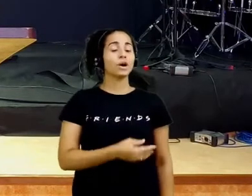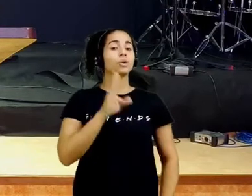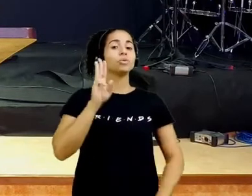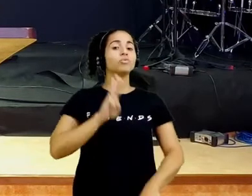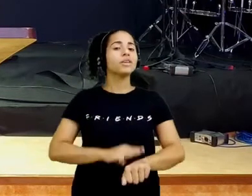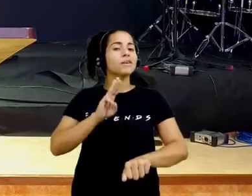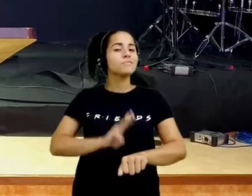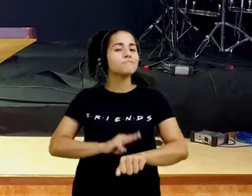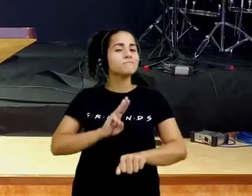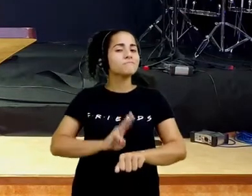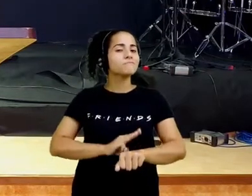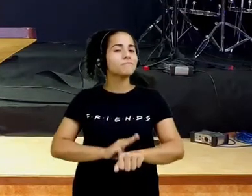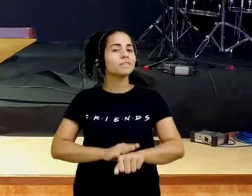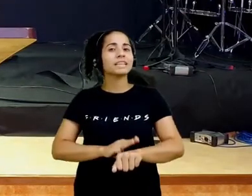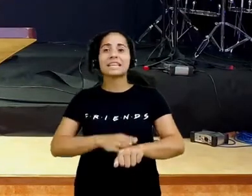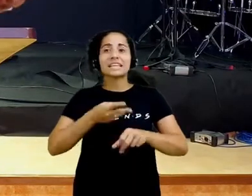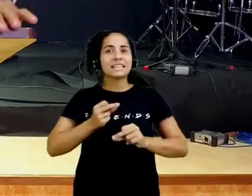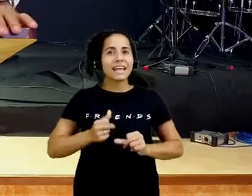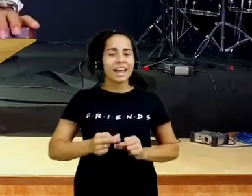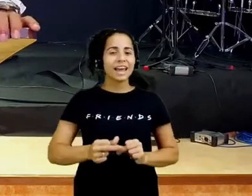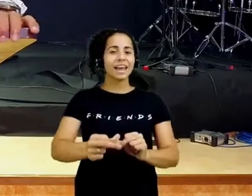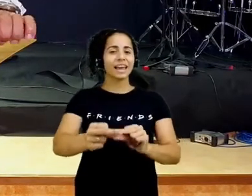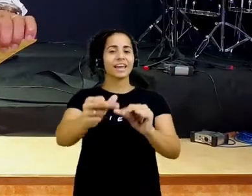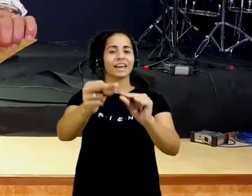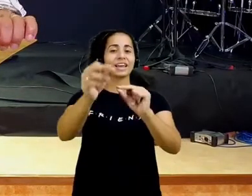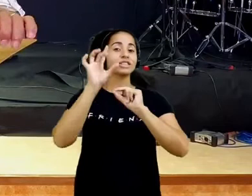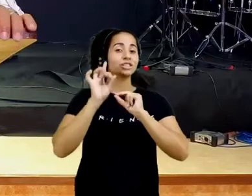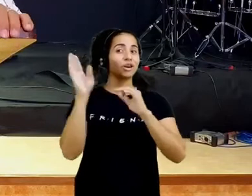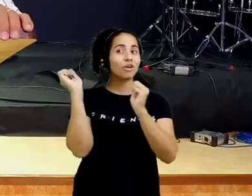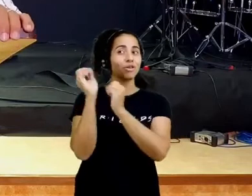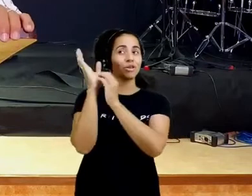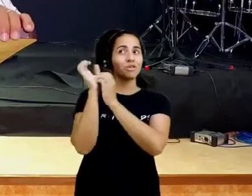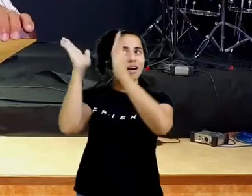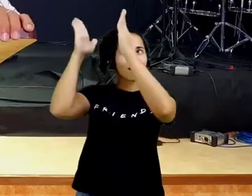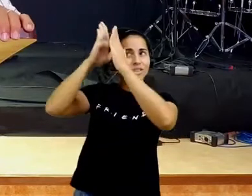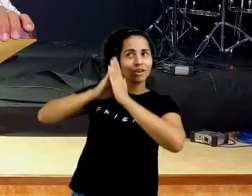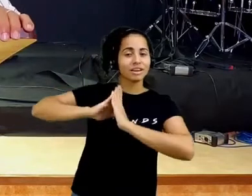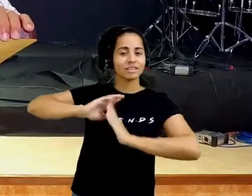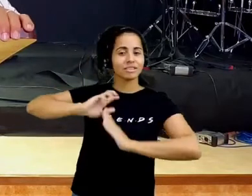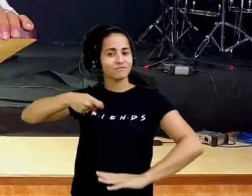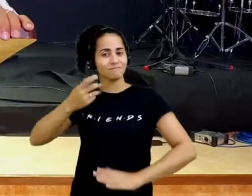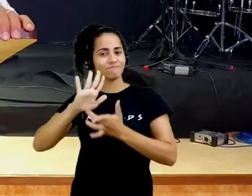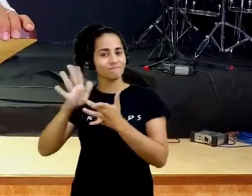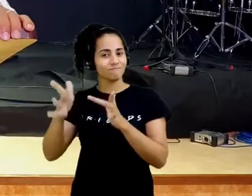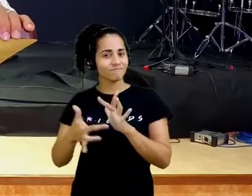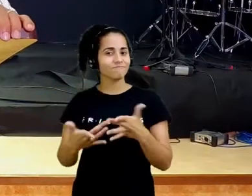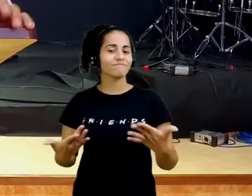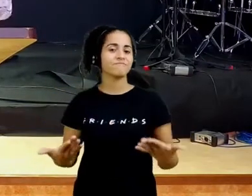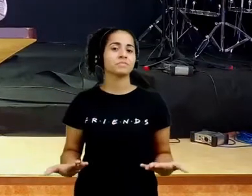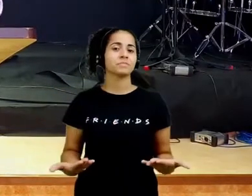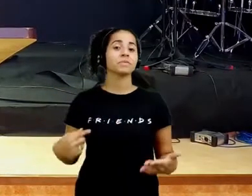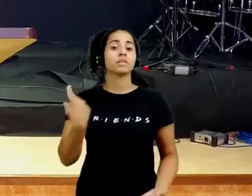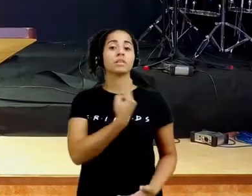tempo todo, para toda a eternidade, só louvando, adorando o nome de Deus.